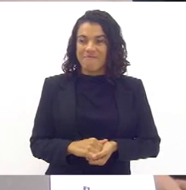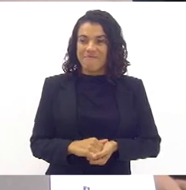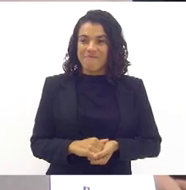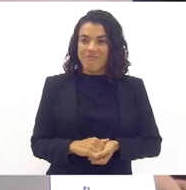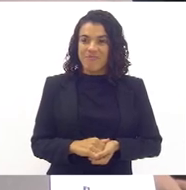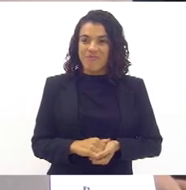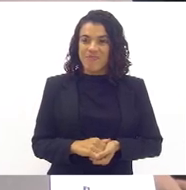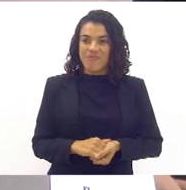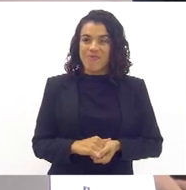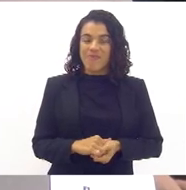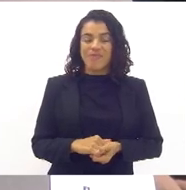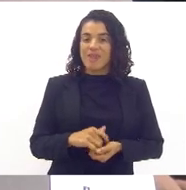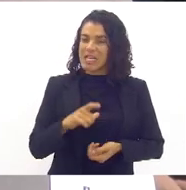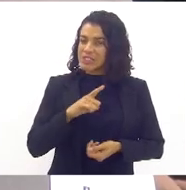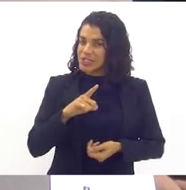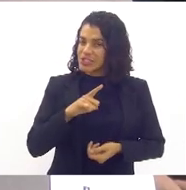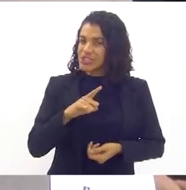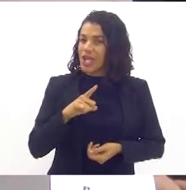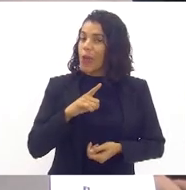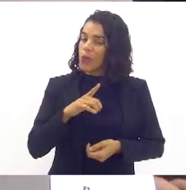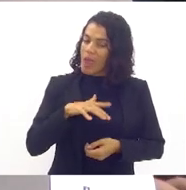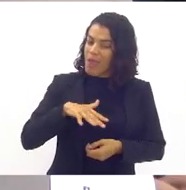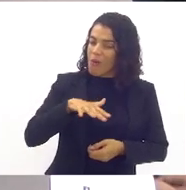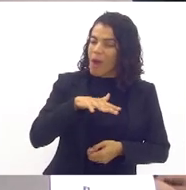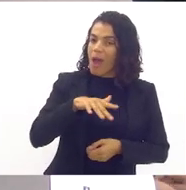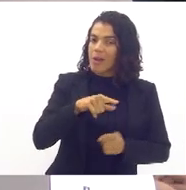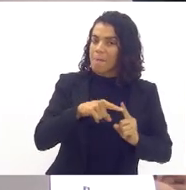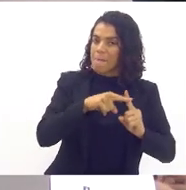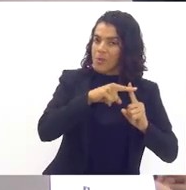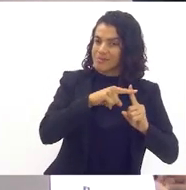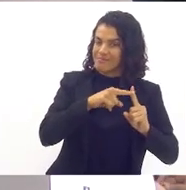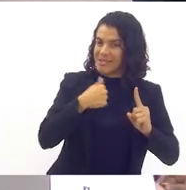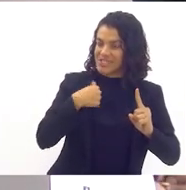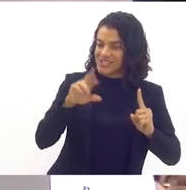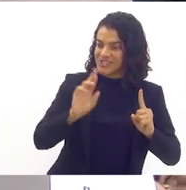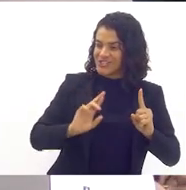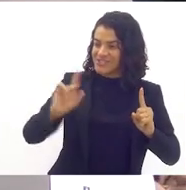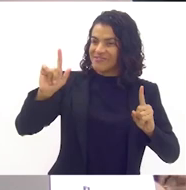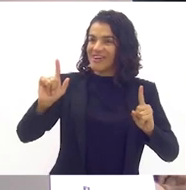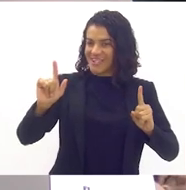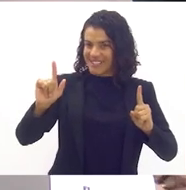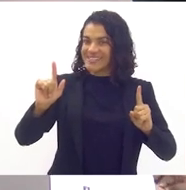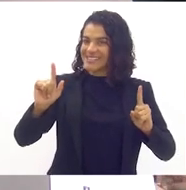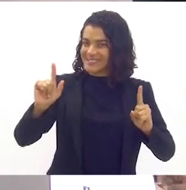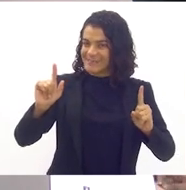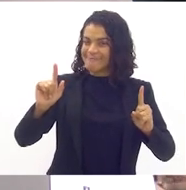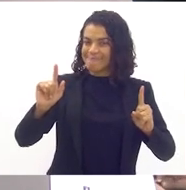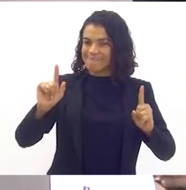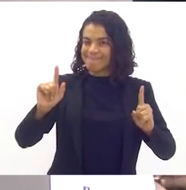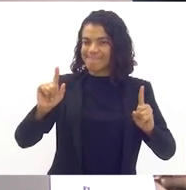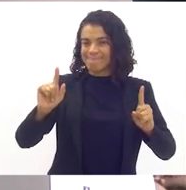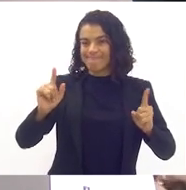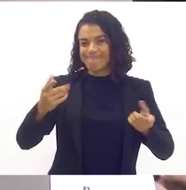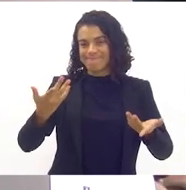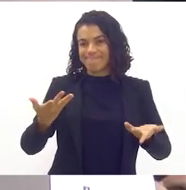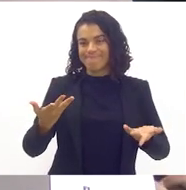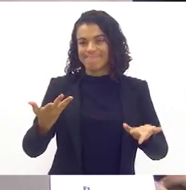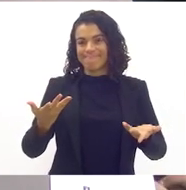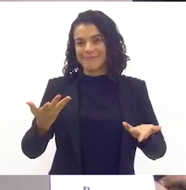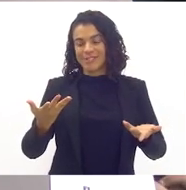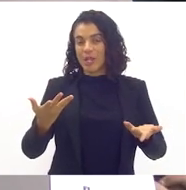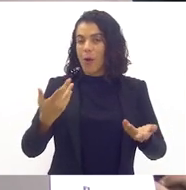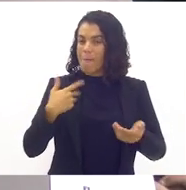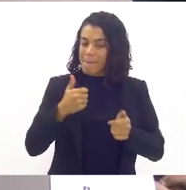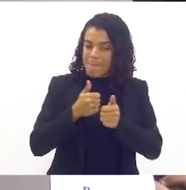Assim, a gente ainda está no terreno do positivo, mas assim, é bem diferente do de outrora. Então, assim, é